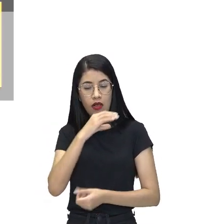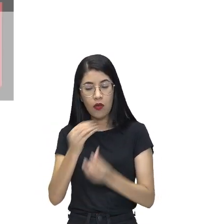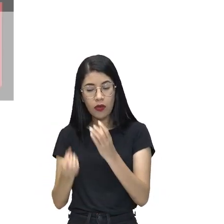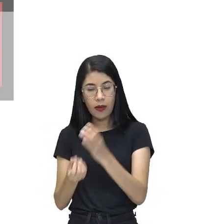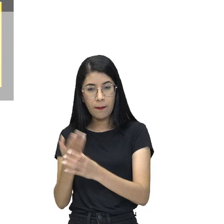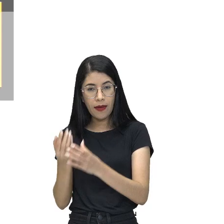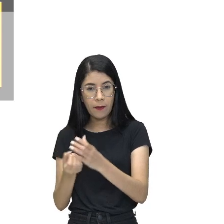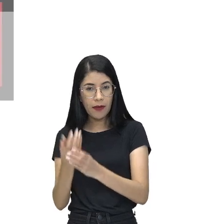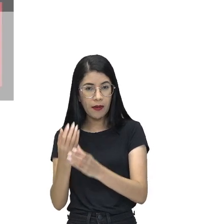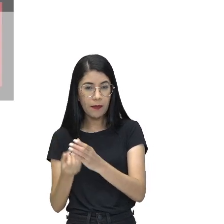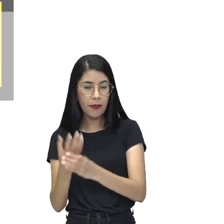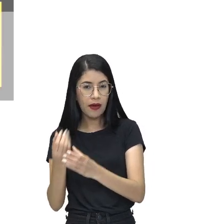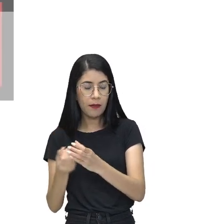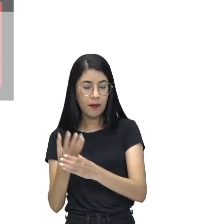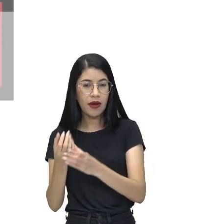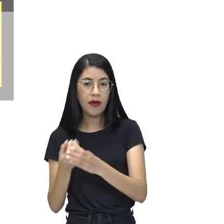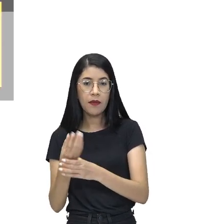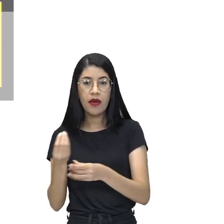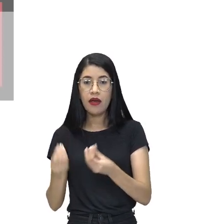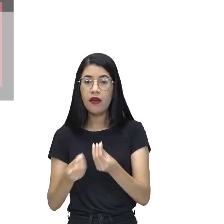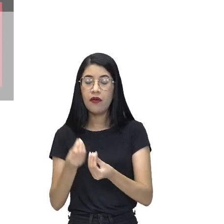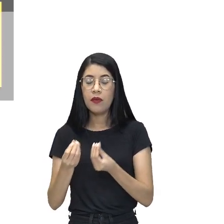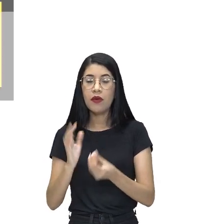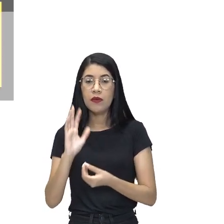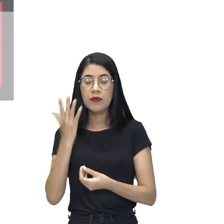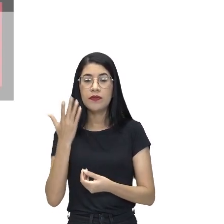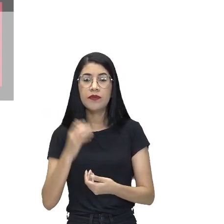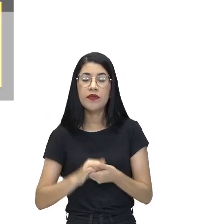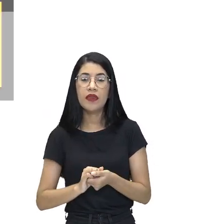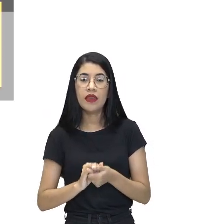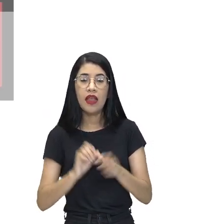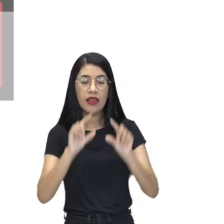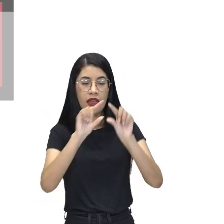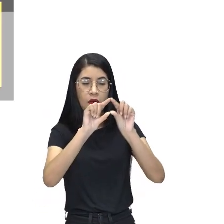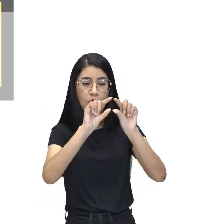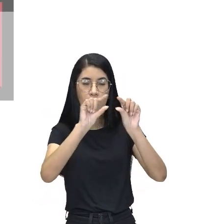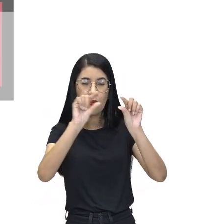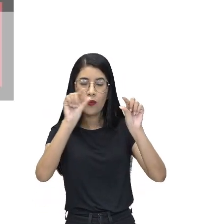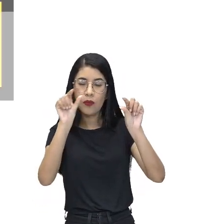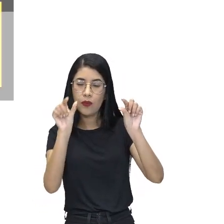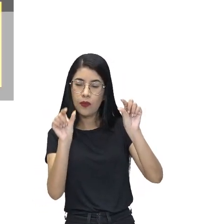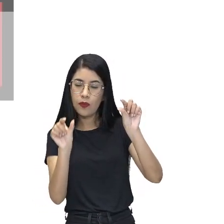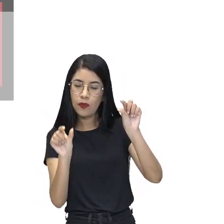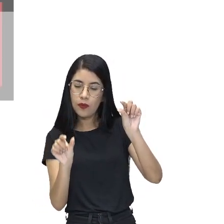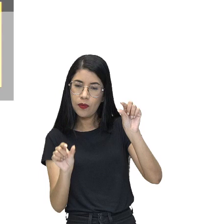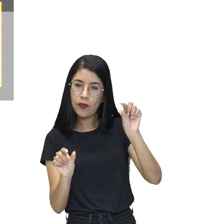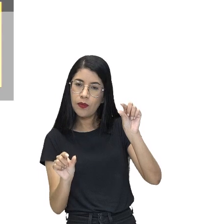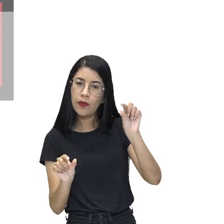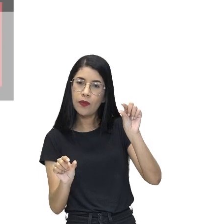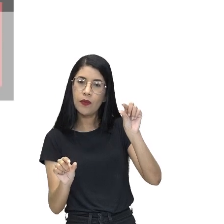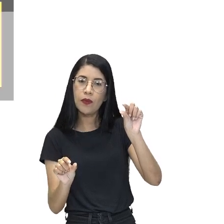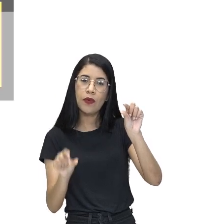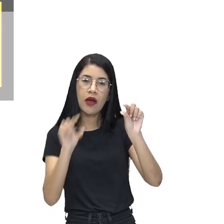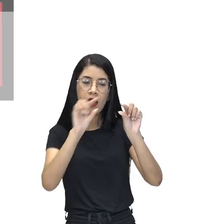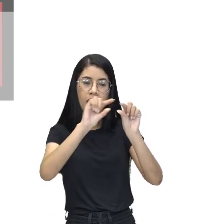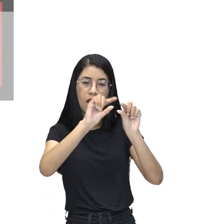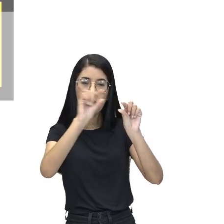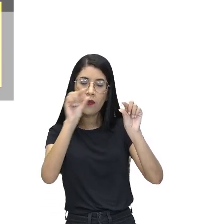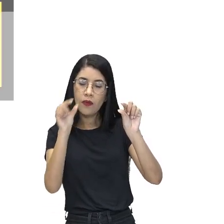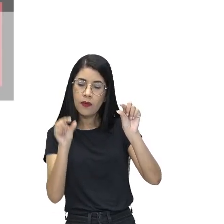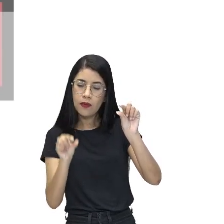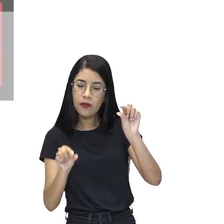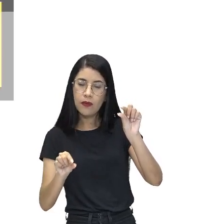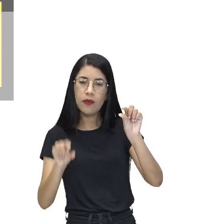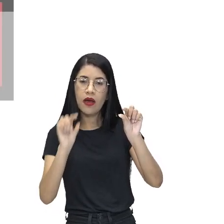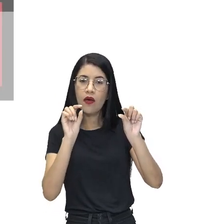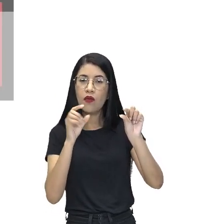Essa produção de calor ele era canalizado por essas estruturas aí em vermelho. O que